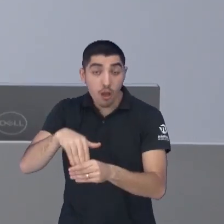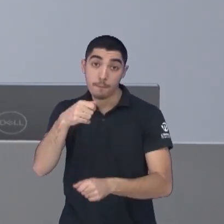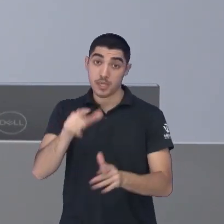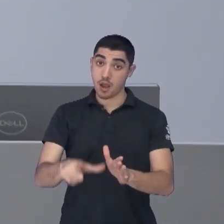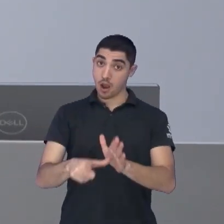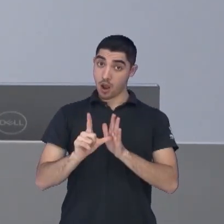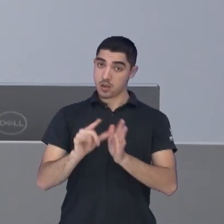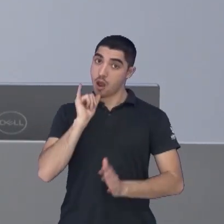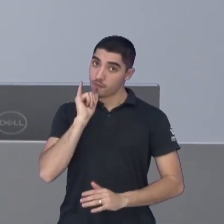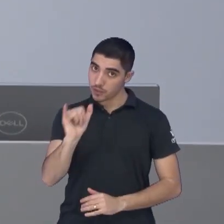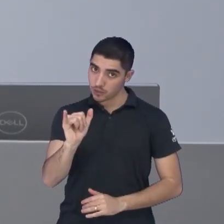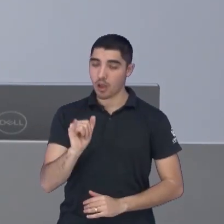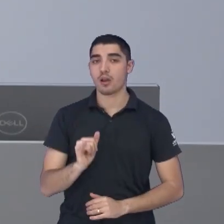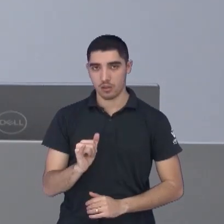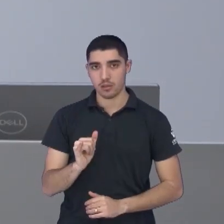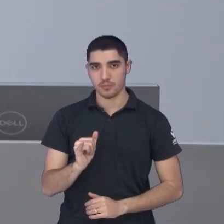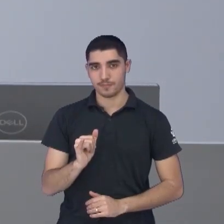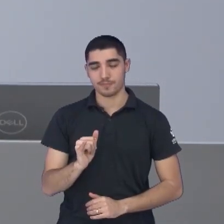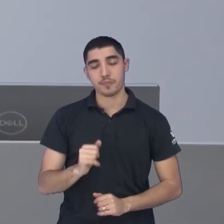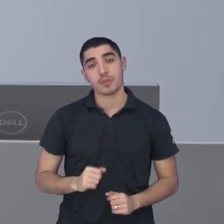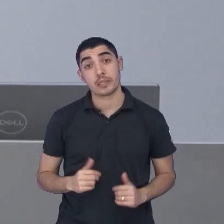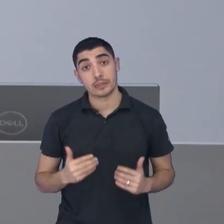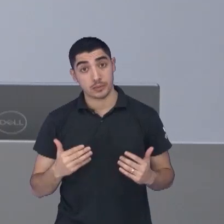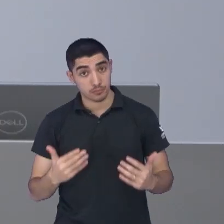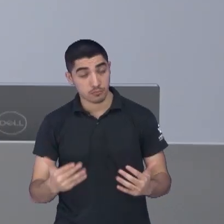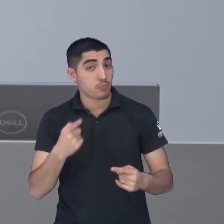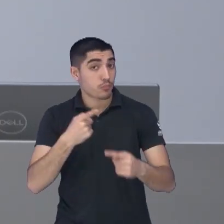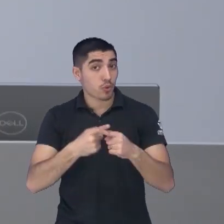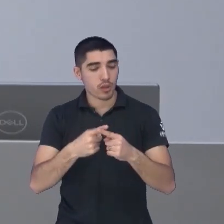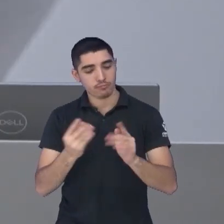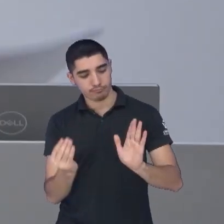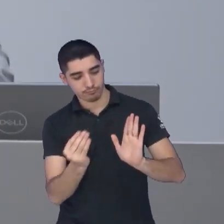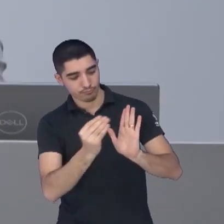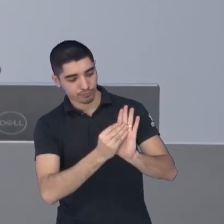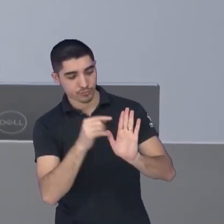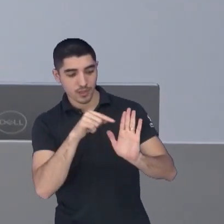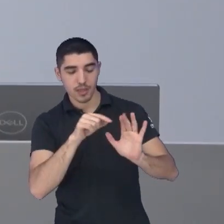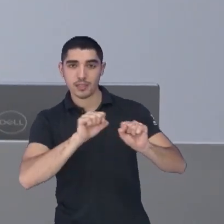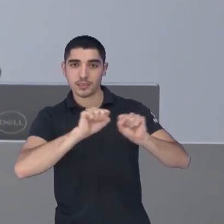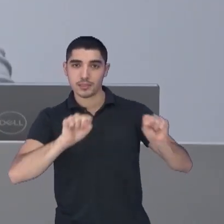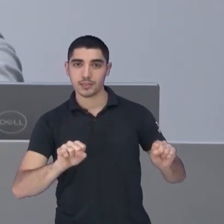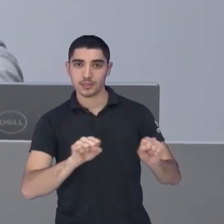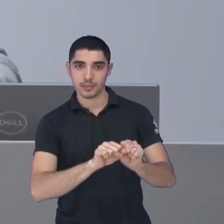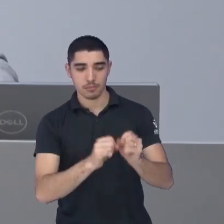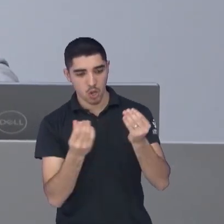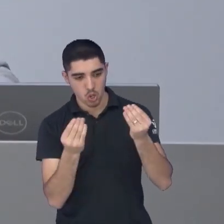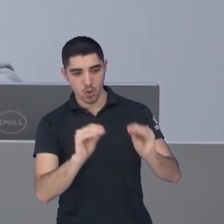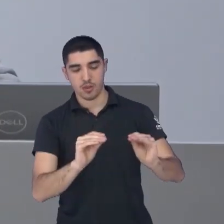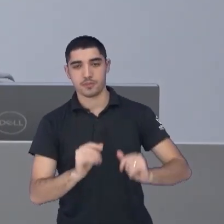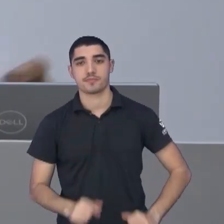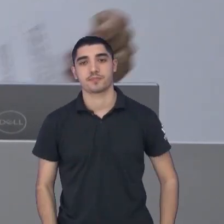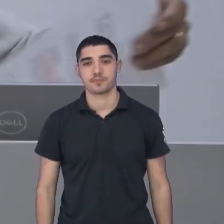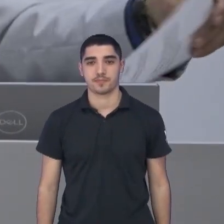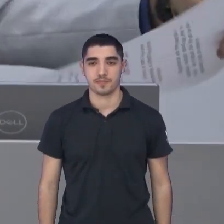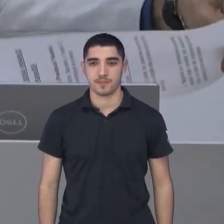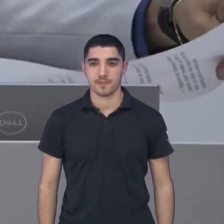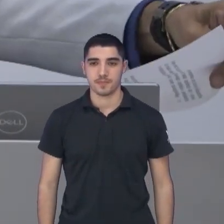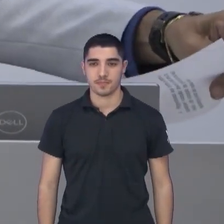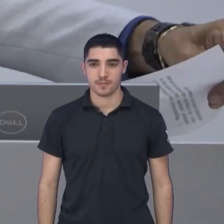do início da votação das proposituras, para que seja registrada junto ao nosso sistema.